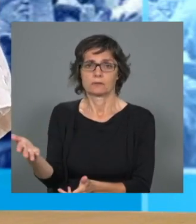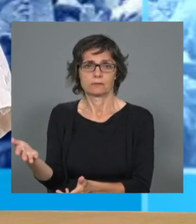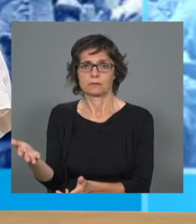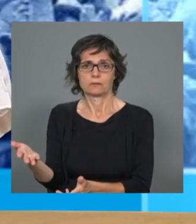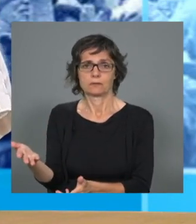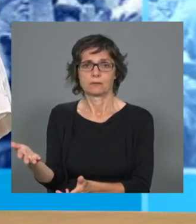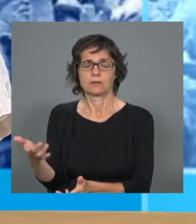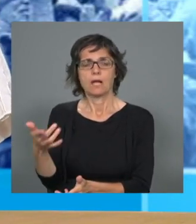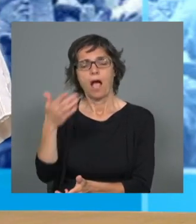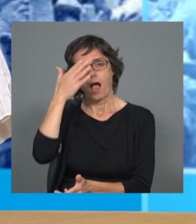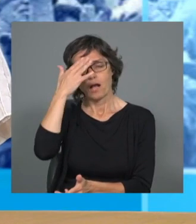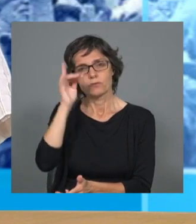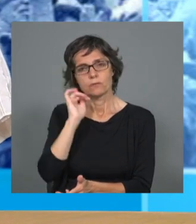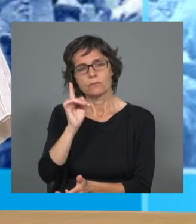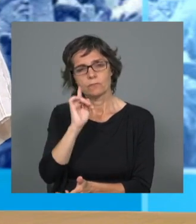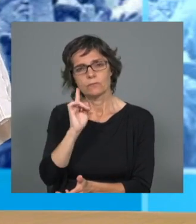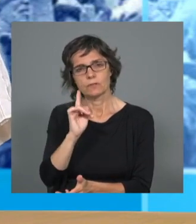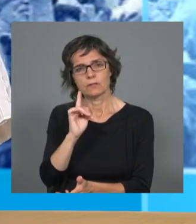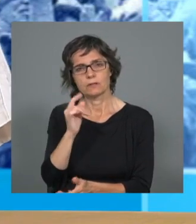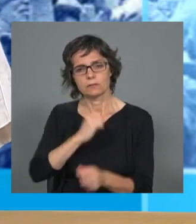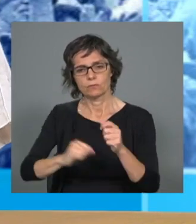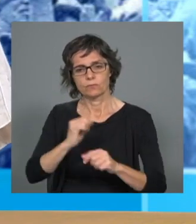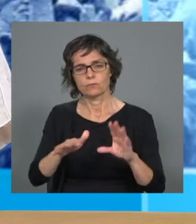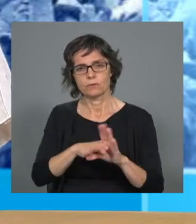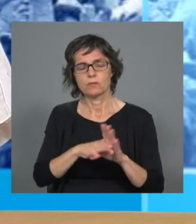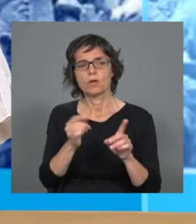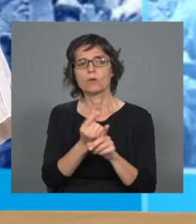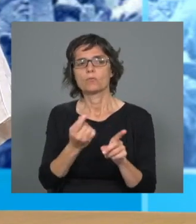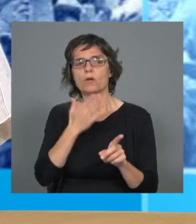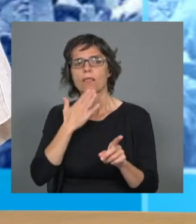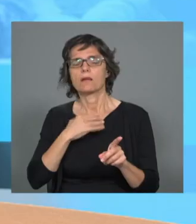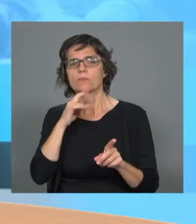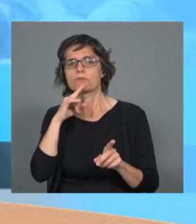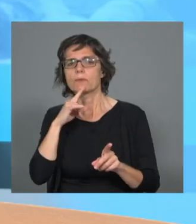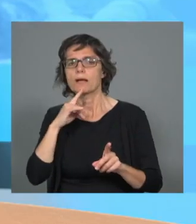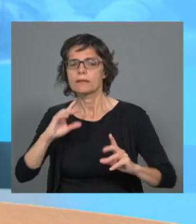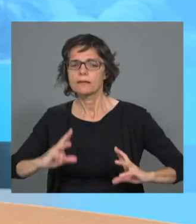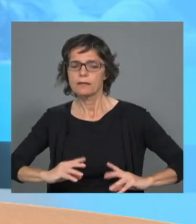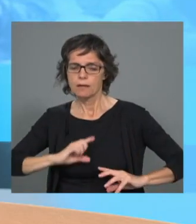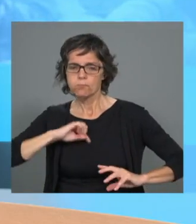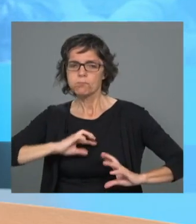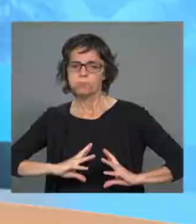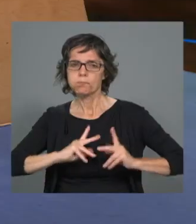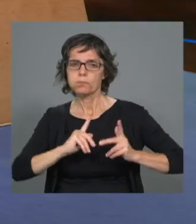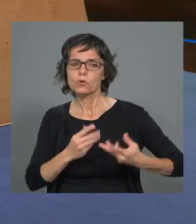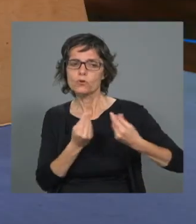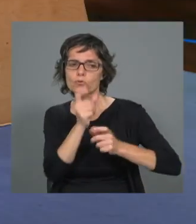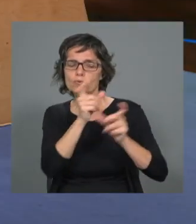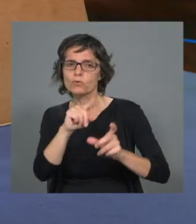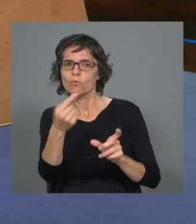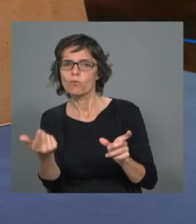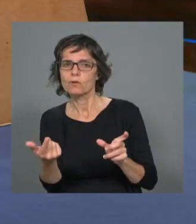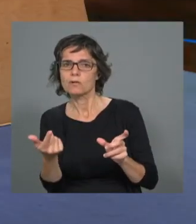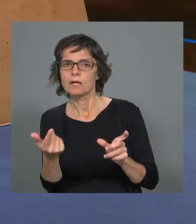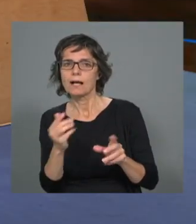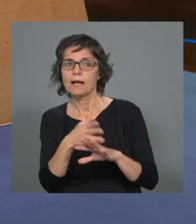das grandes vantagens de estar na igreja em movimento e, portanto, de crescermos num grupo e, portanto, crescermos com